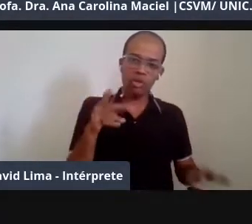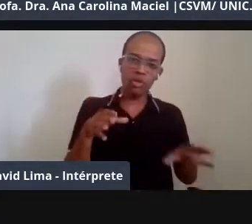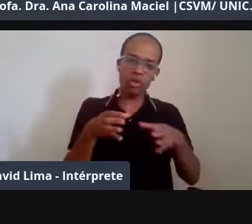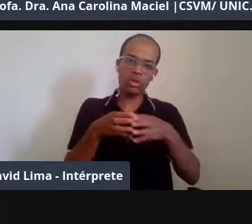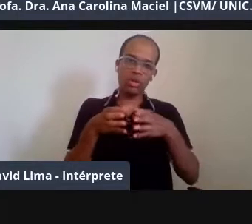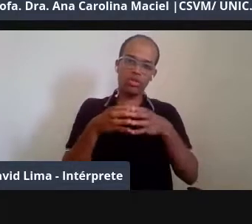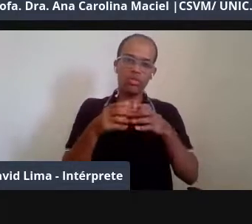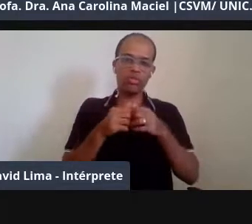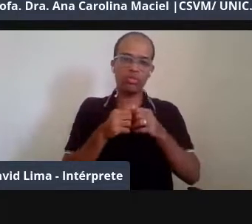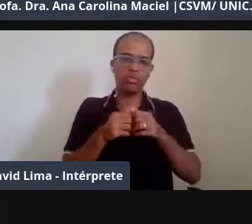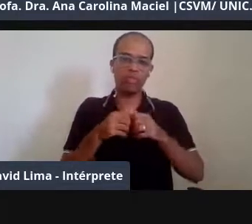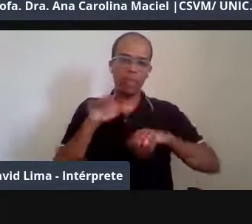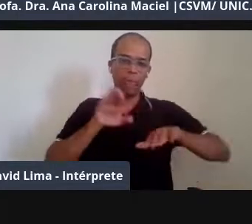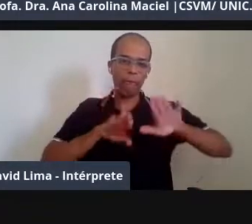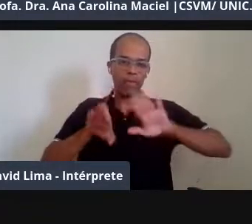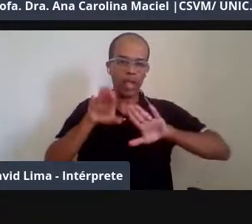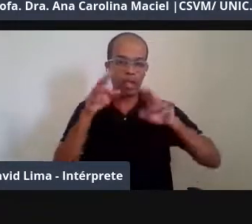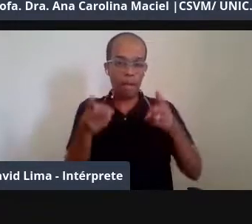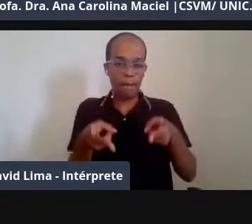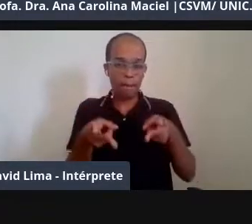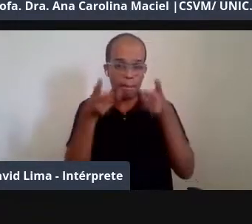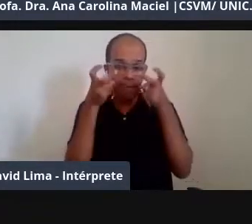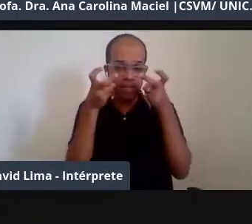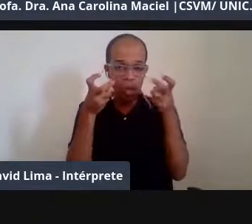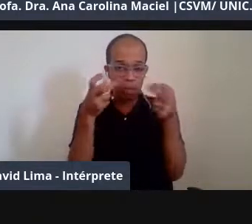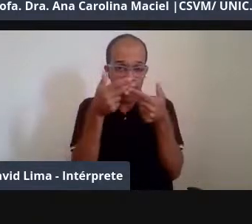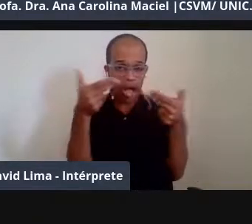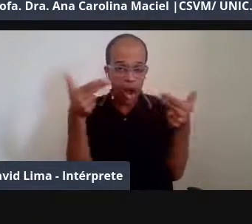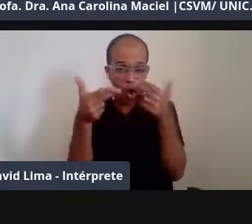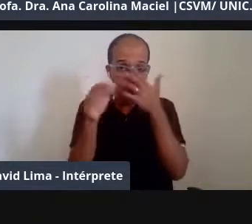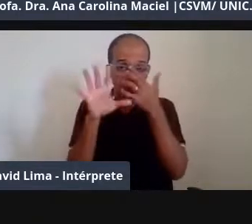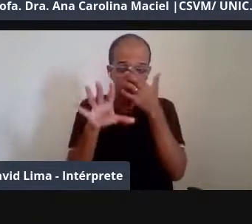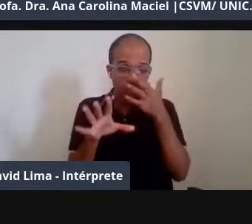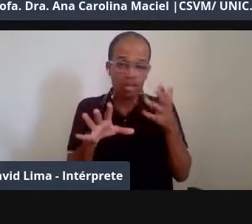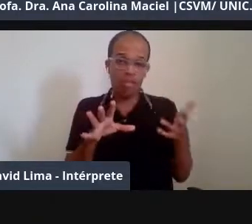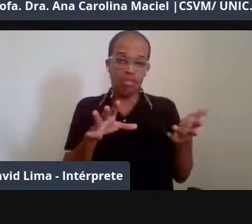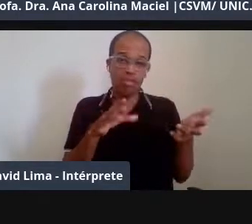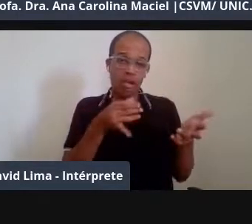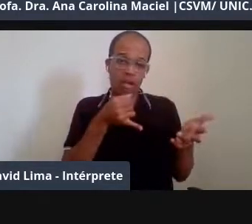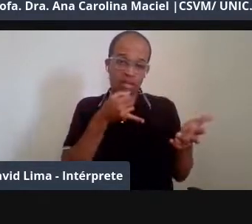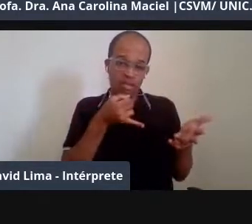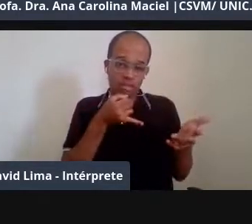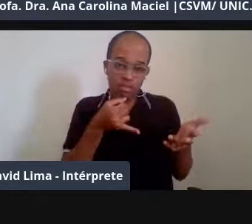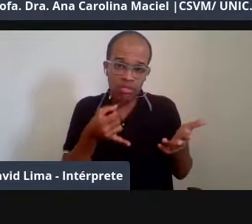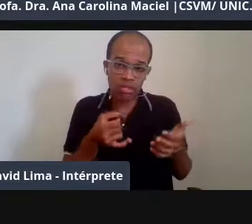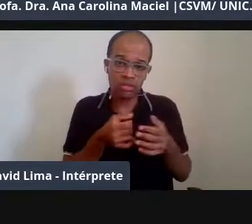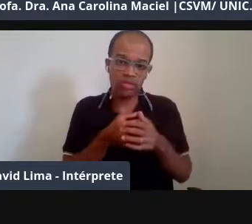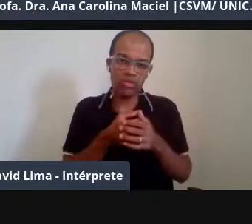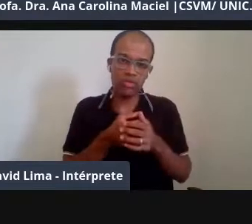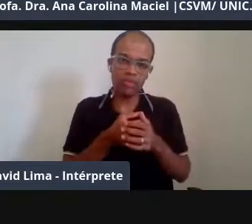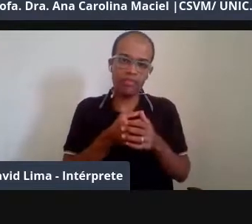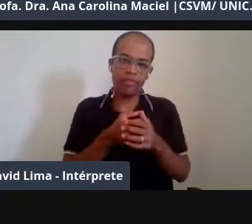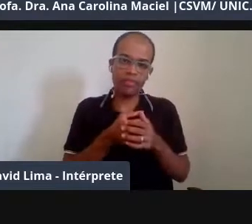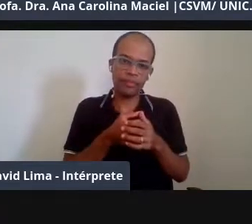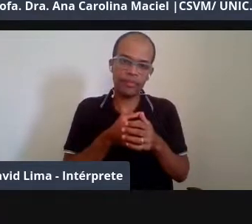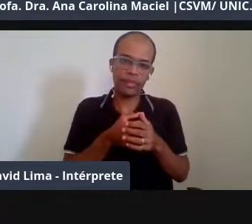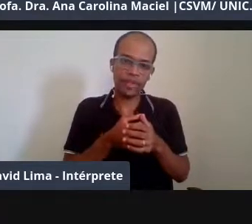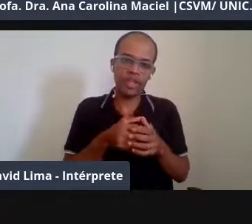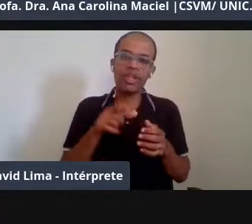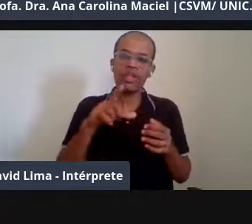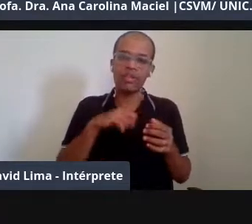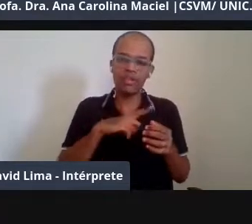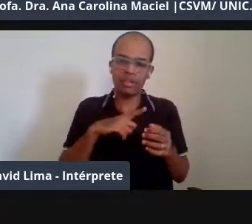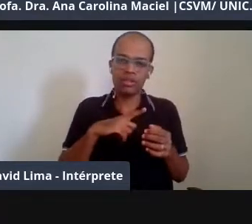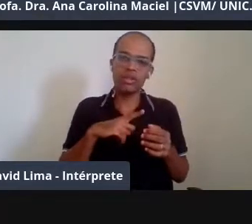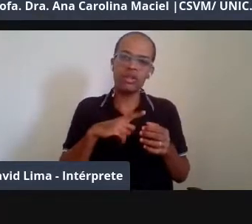cuidado de, quando perceber que uma situação está ficando desagradável, inclusive para os convidados, que tenham aí uma medida